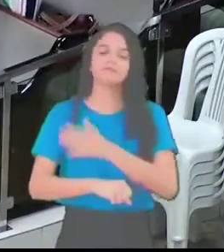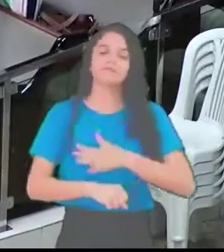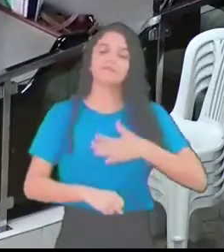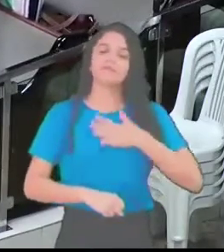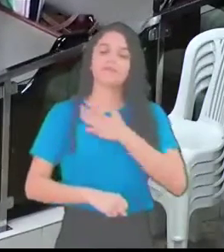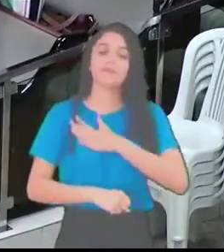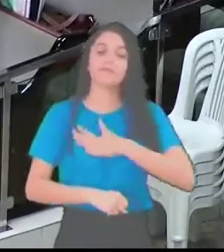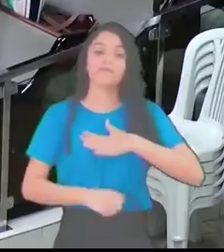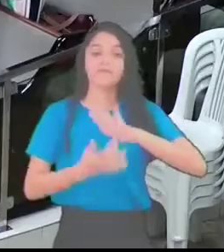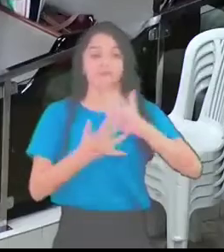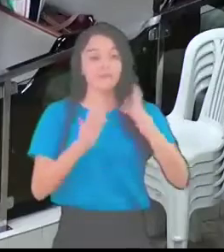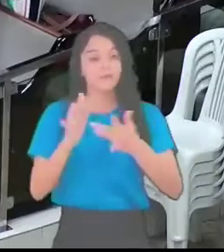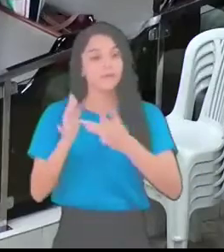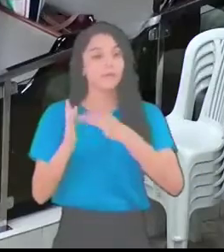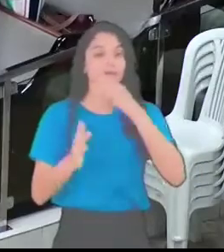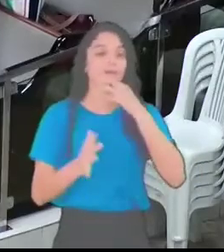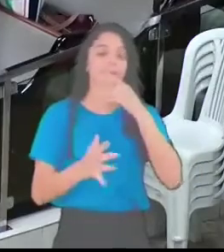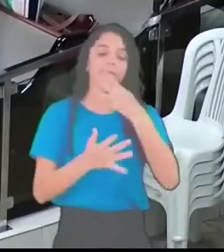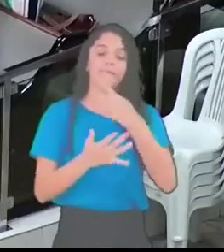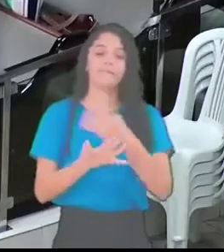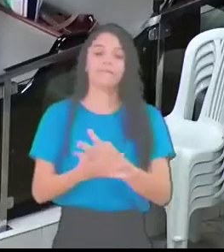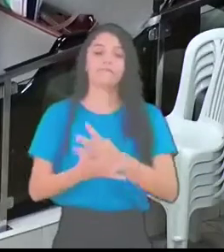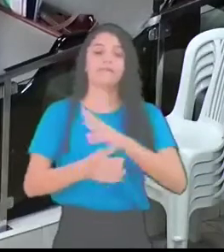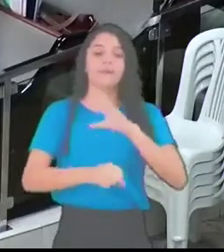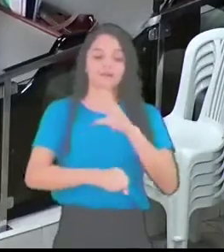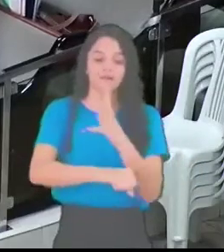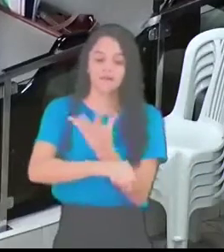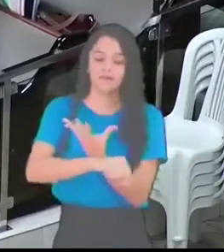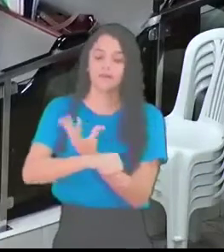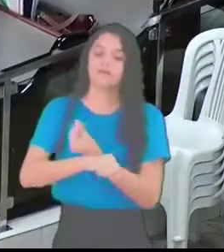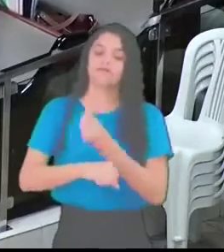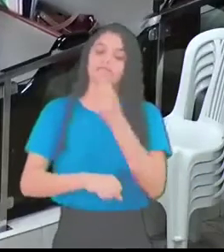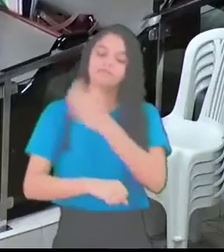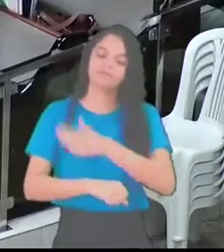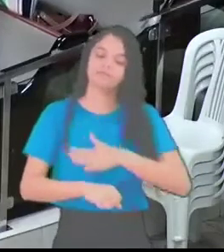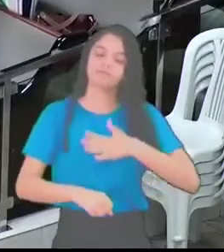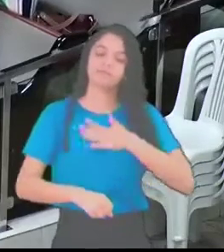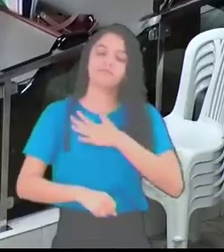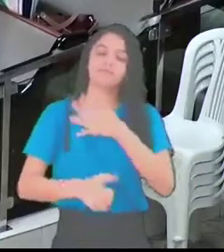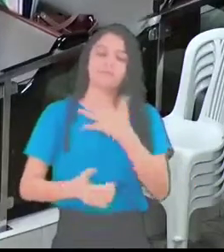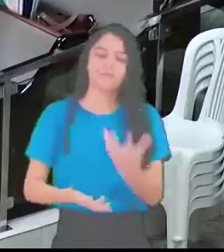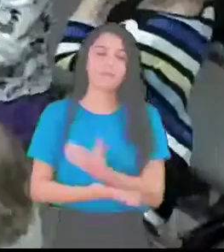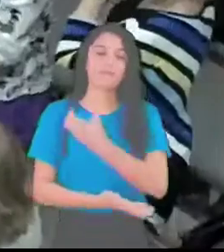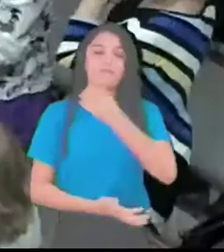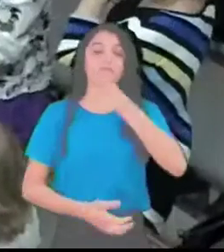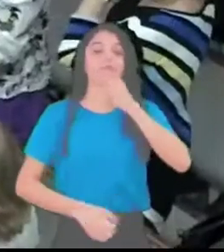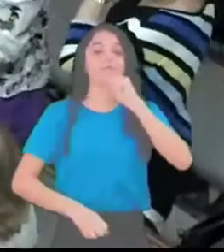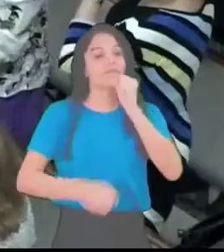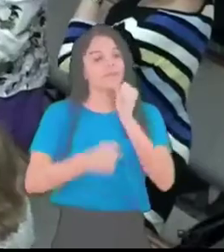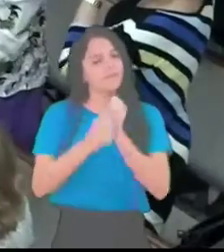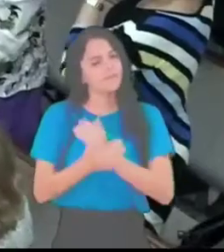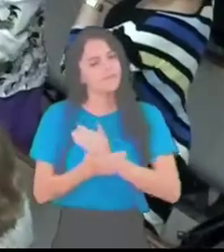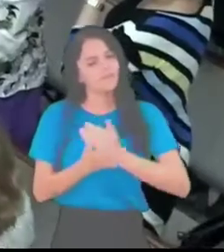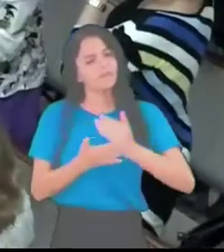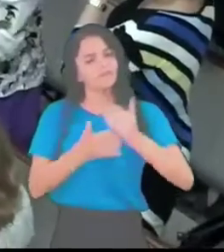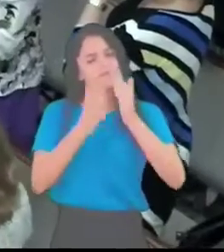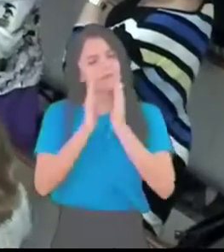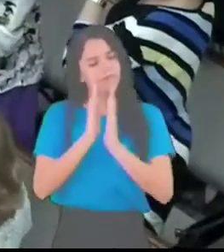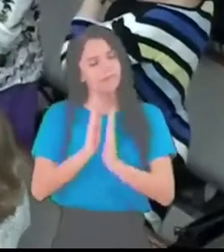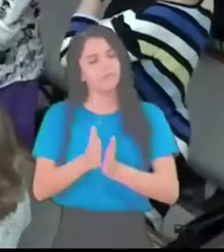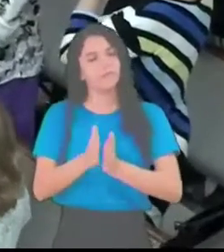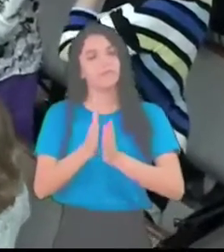Jesus, em breve, vem buscar sua igreja querida. Segue caminhando, segue